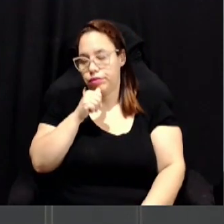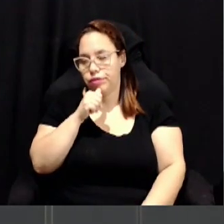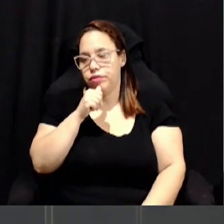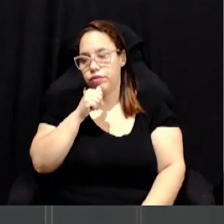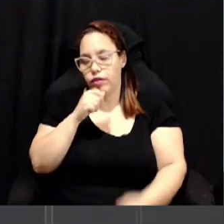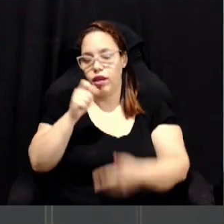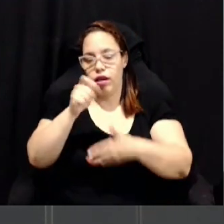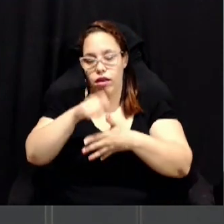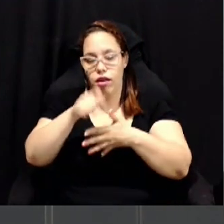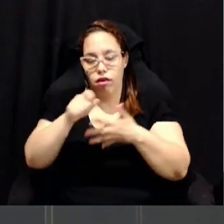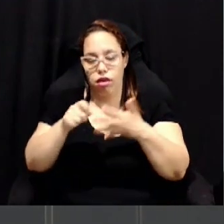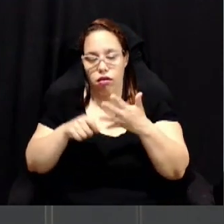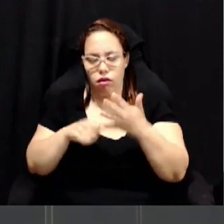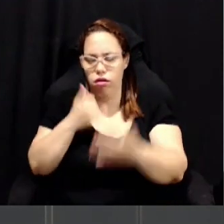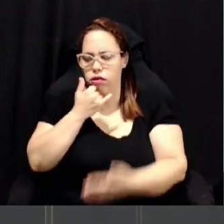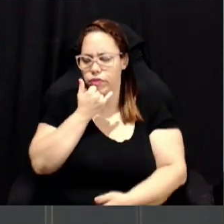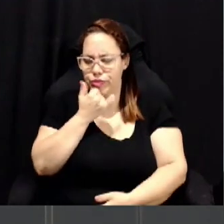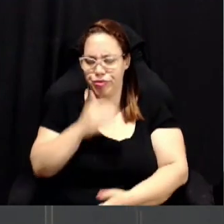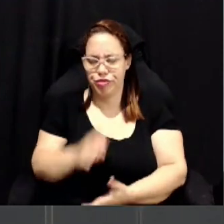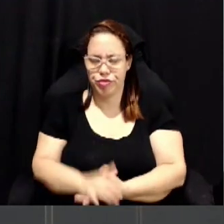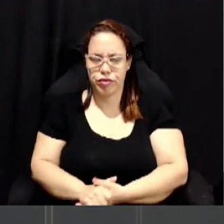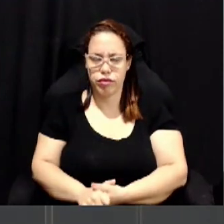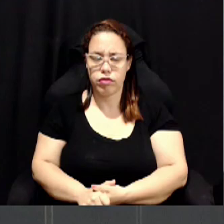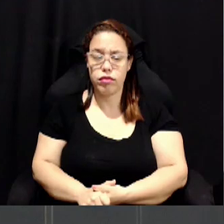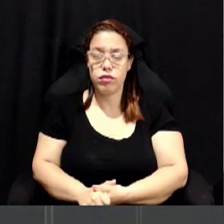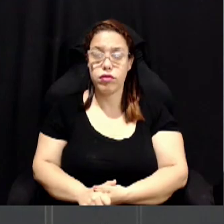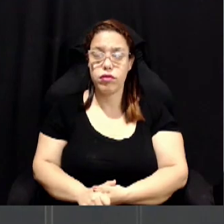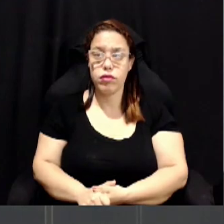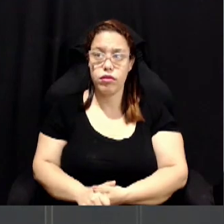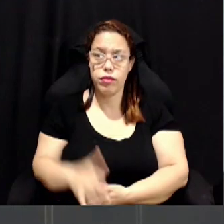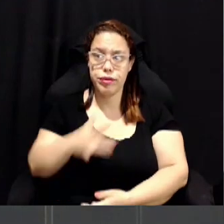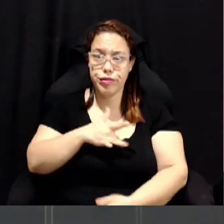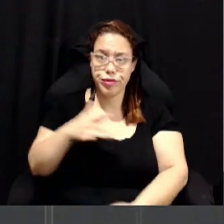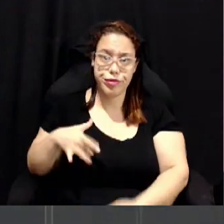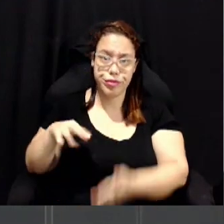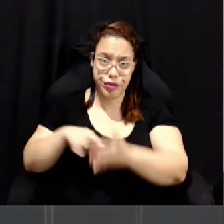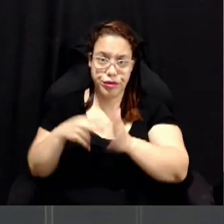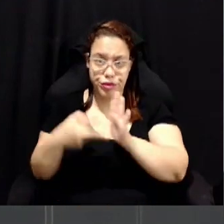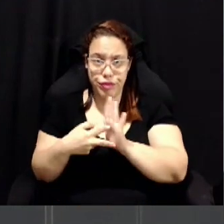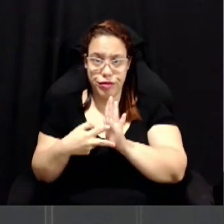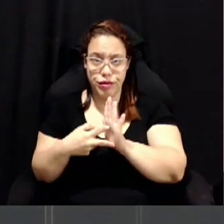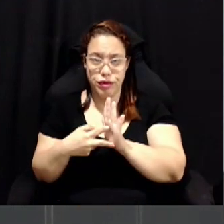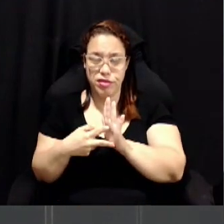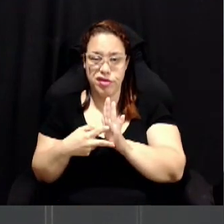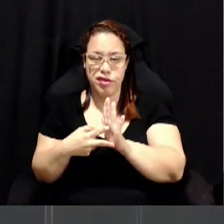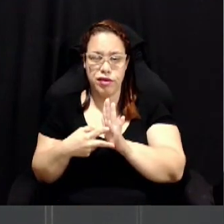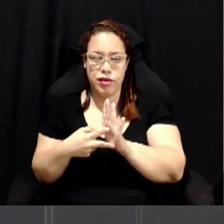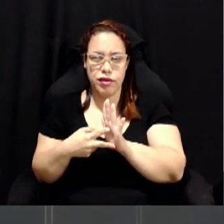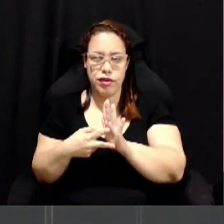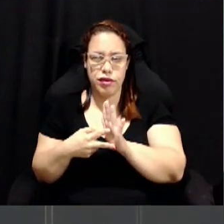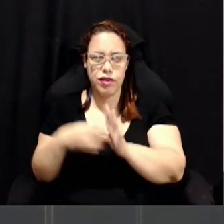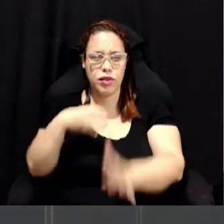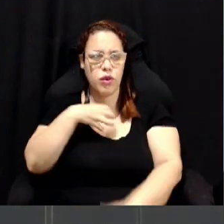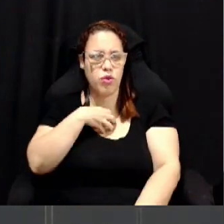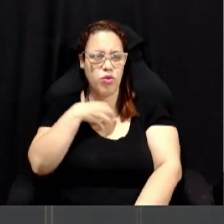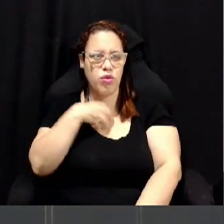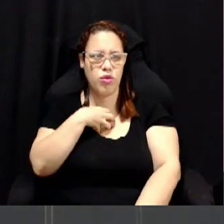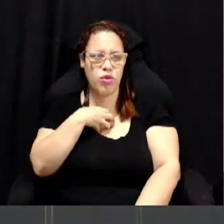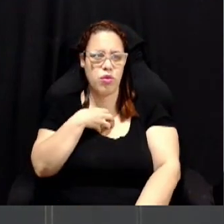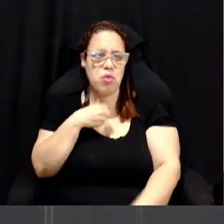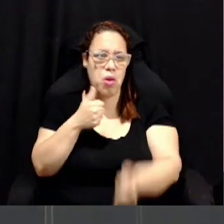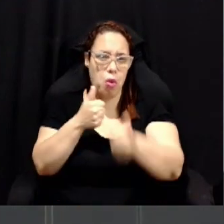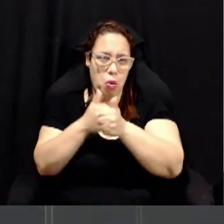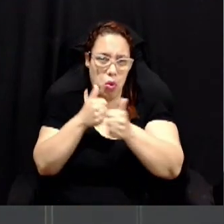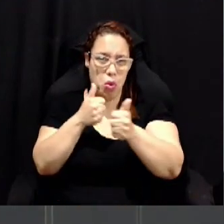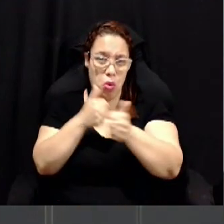gente não tem uma rede de saúde que é ágil nesse sentido, né? E tem sintomas que são muito próximos a